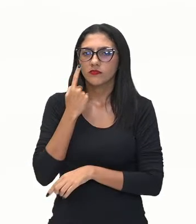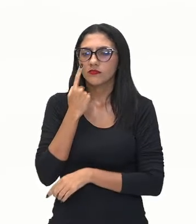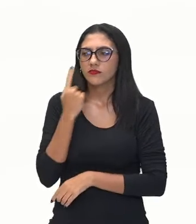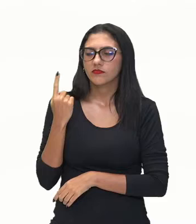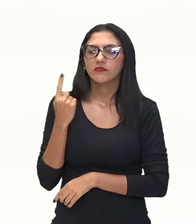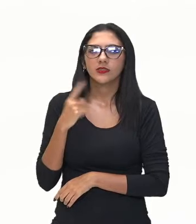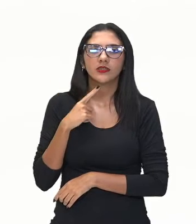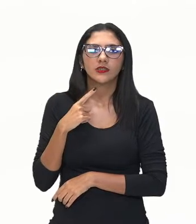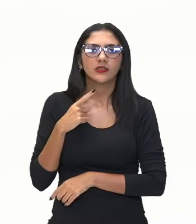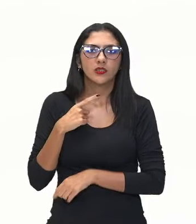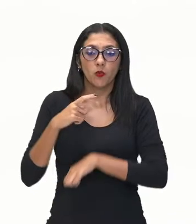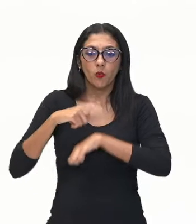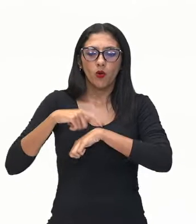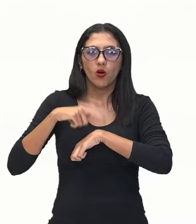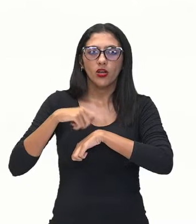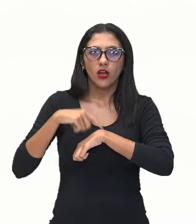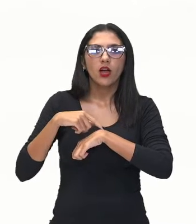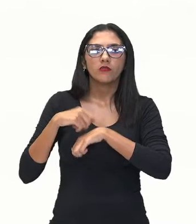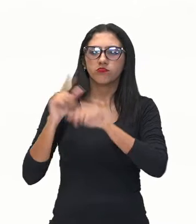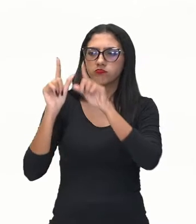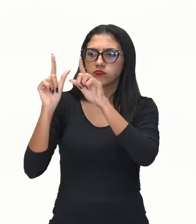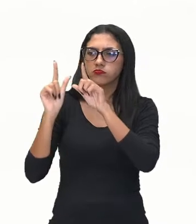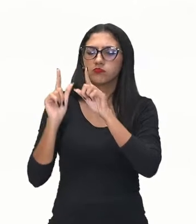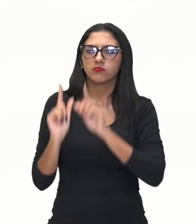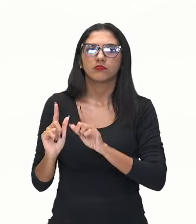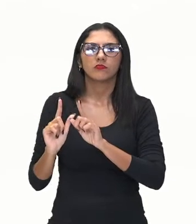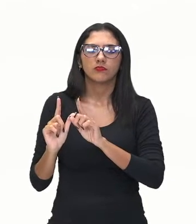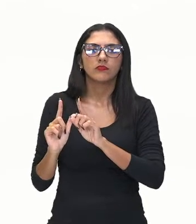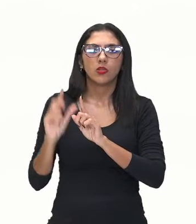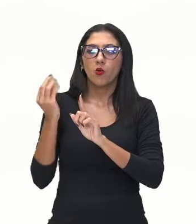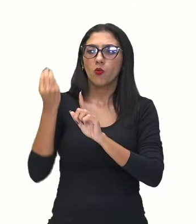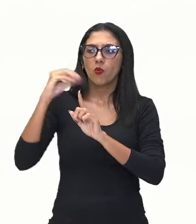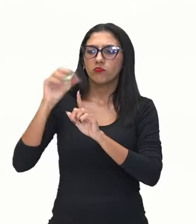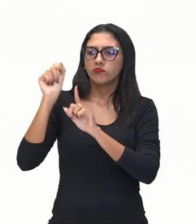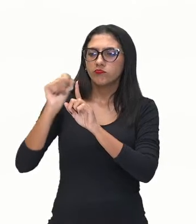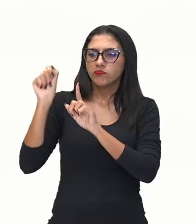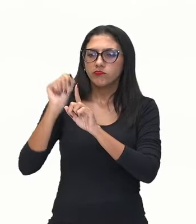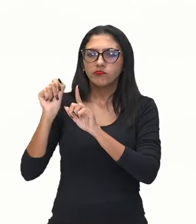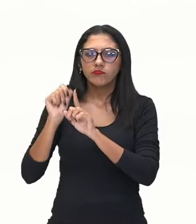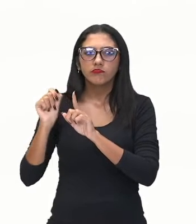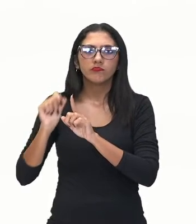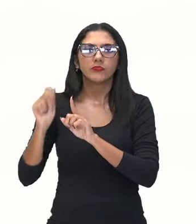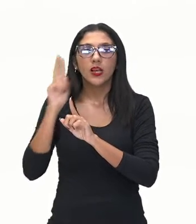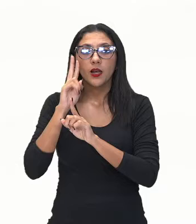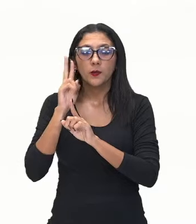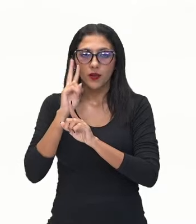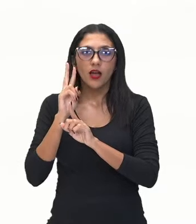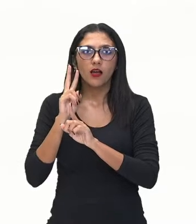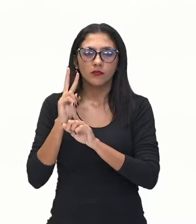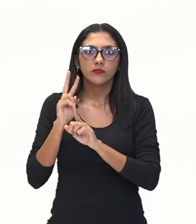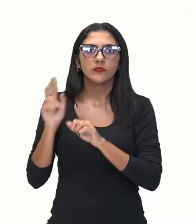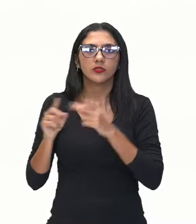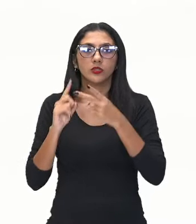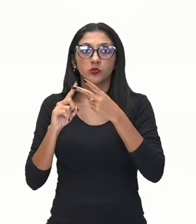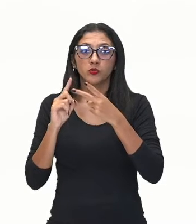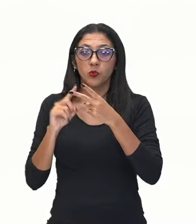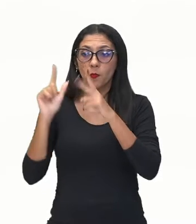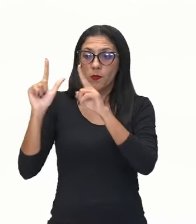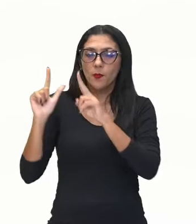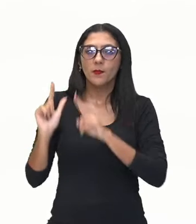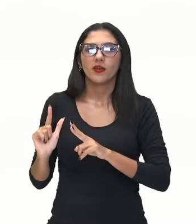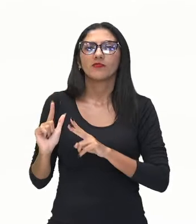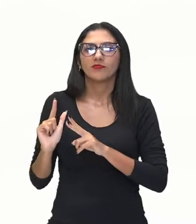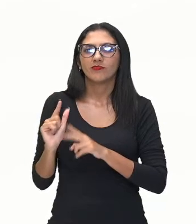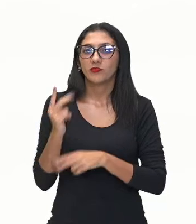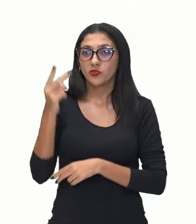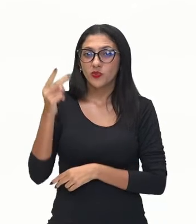15/4. Então, ele colocou um lembrete aí para não esquecer. Vimos também que ele tem uma prova 12/4.